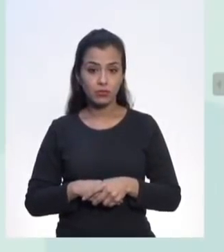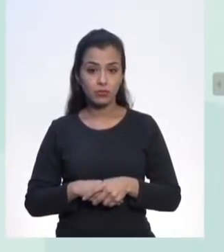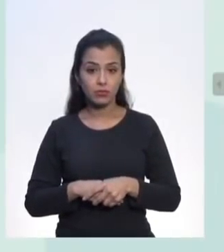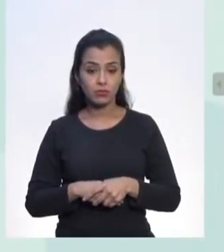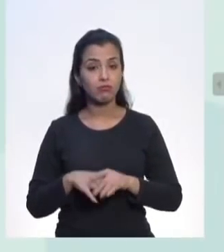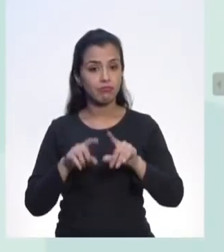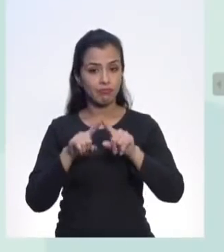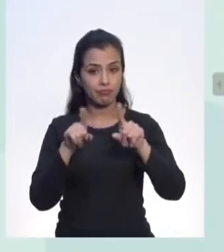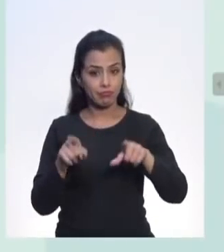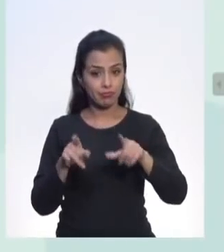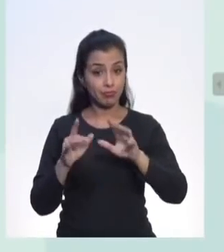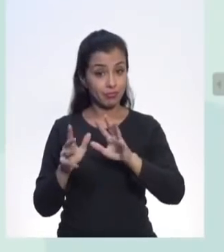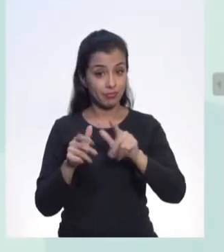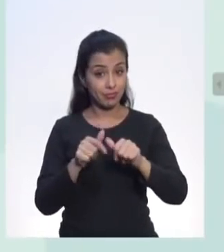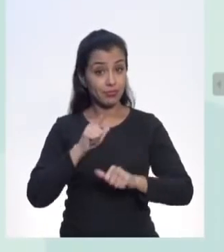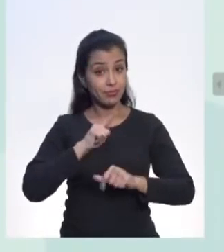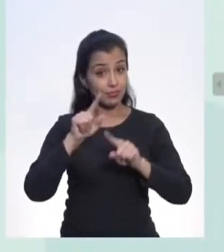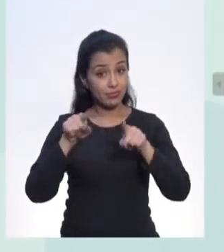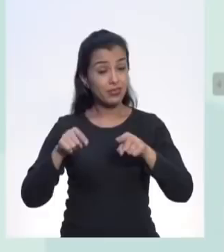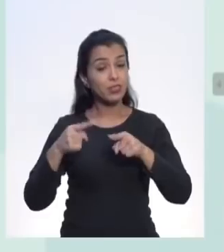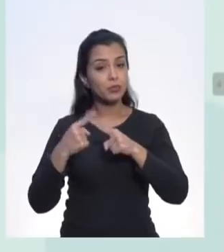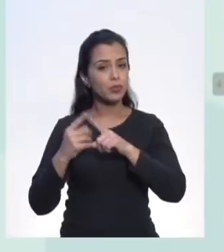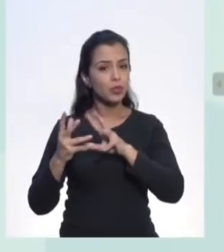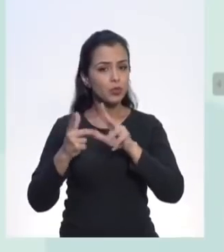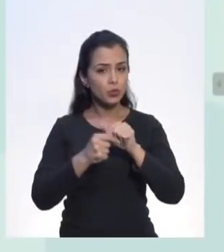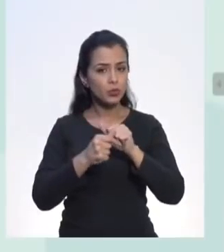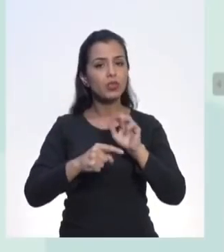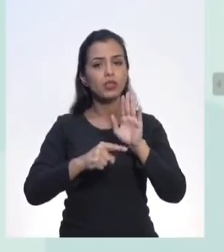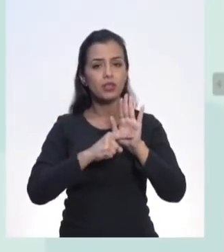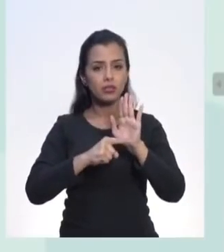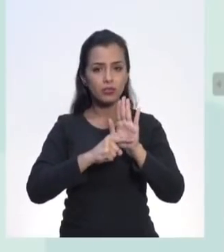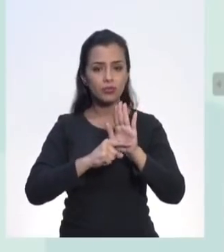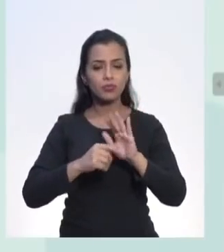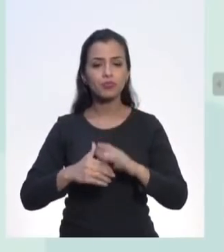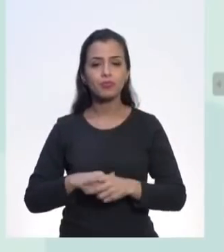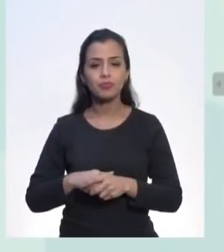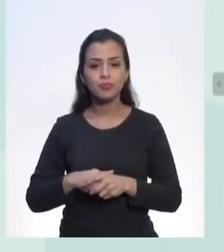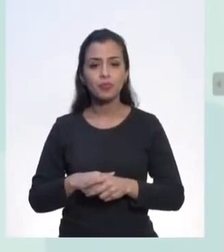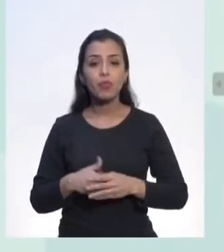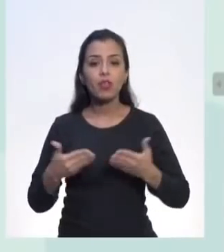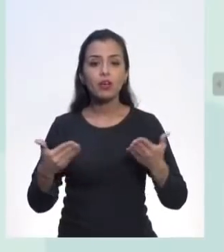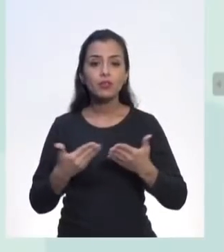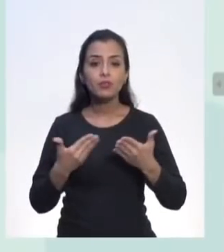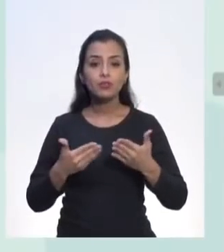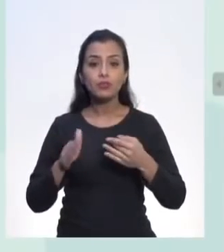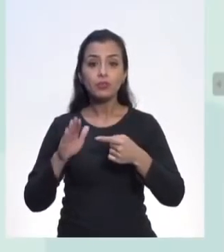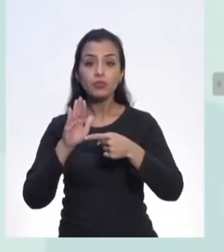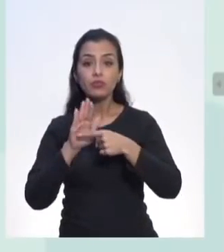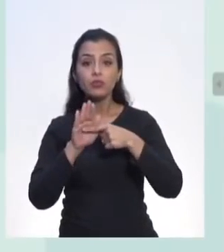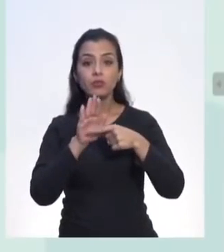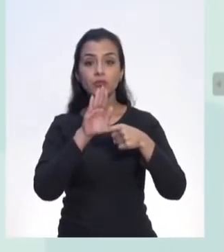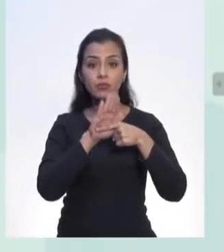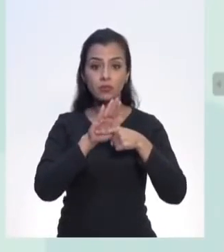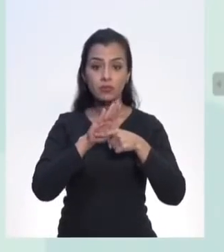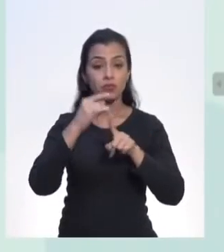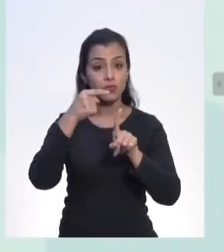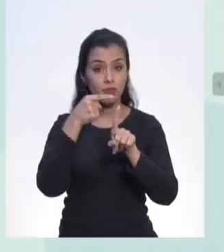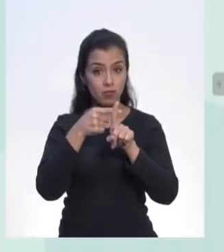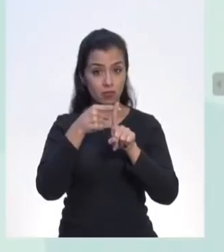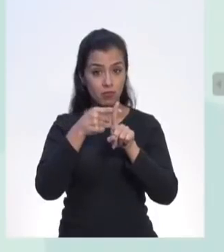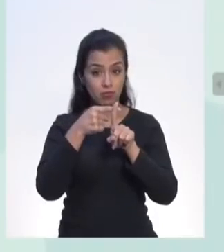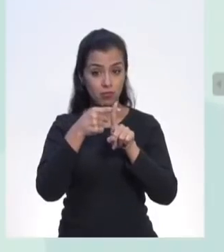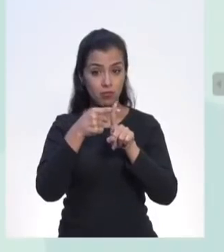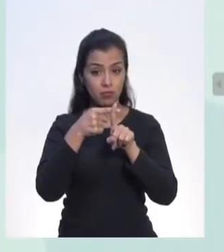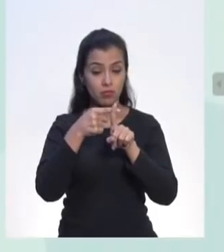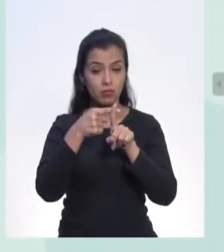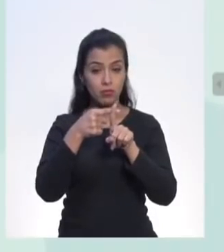que é negativo, parênteses também. Agora, joguinho de sinal. Menos com menos, mais